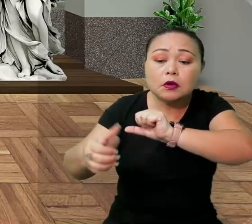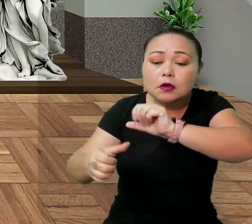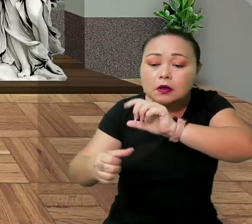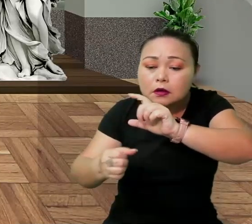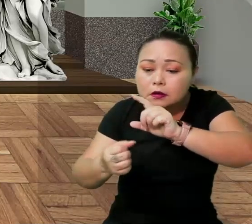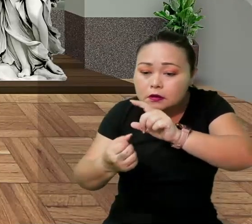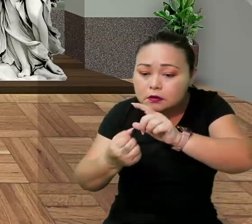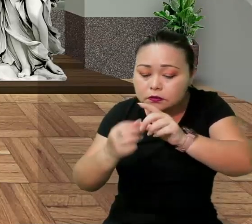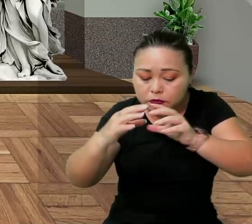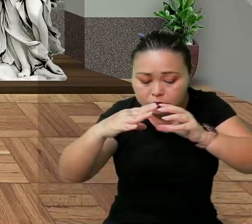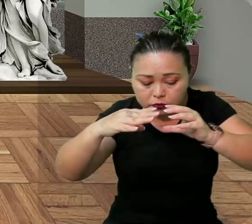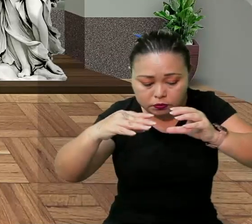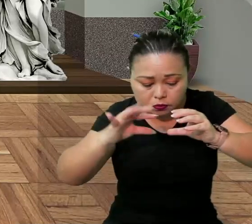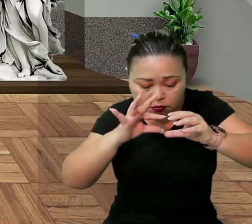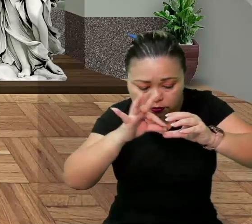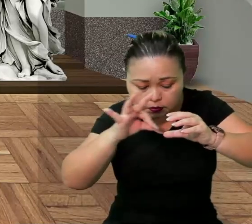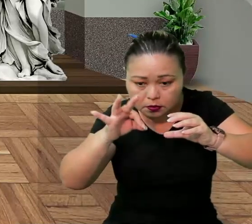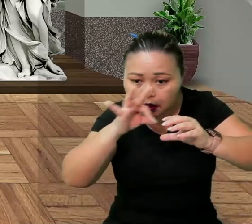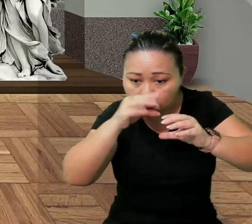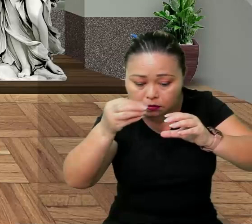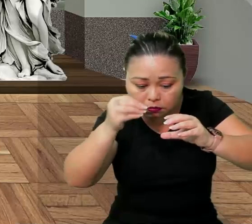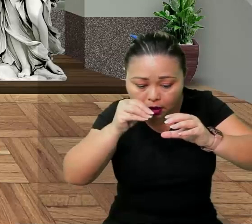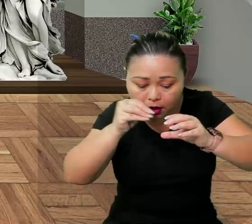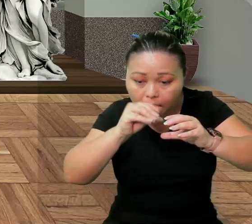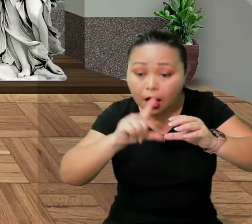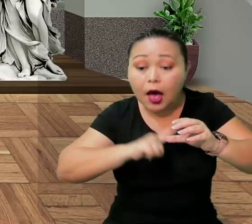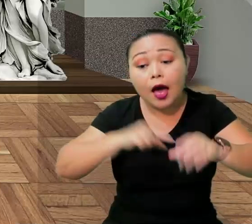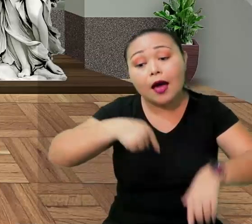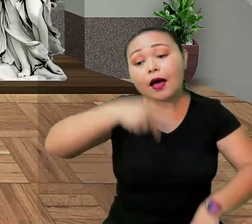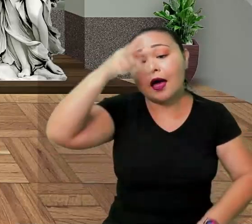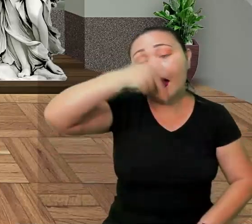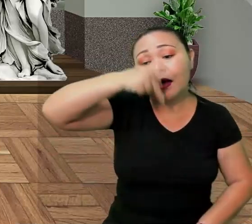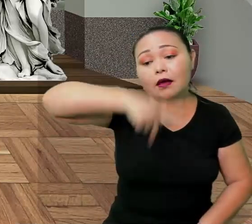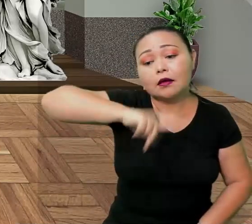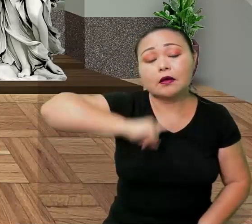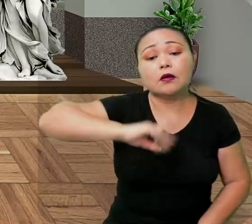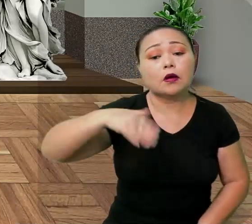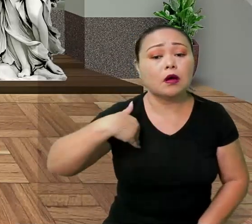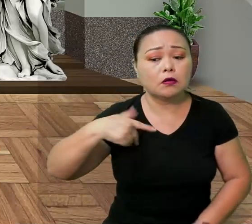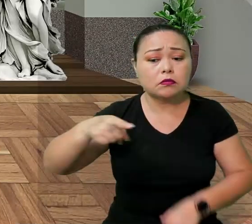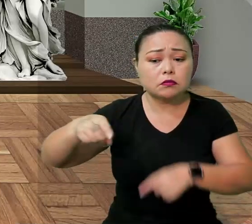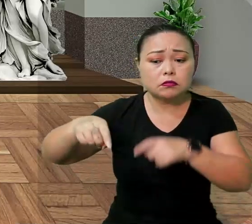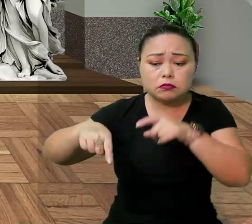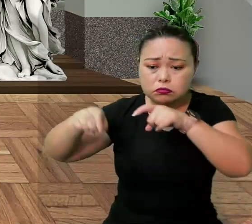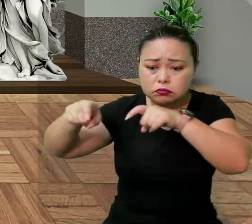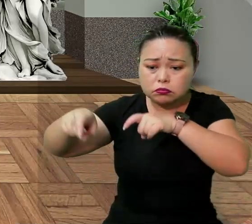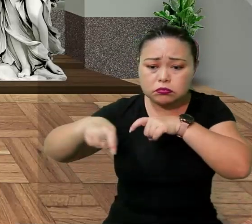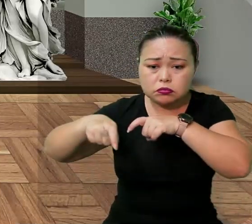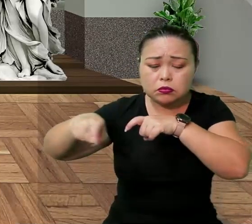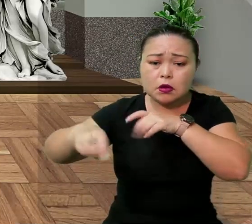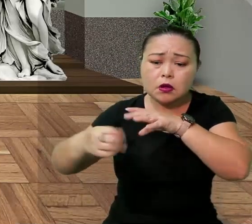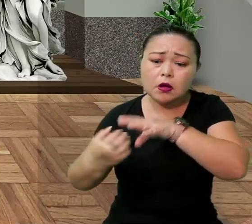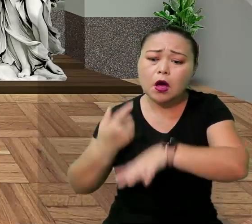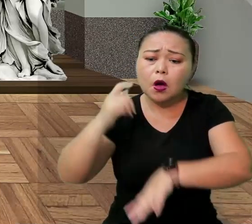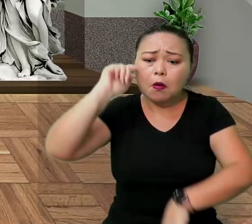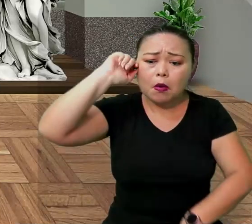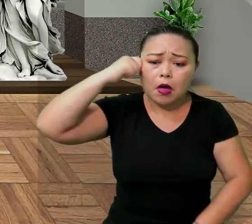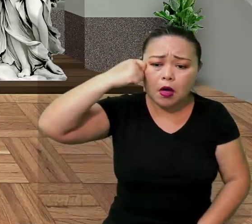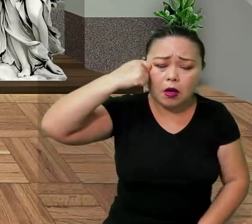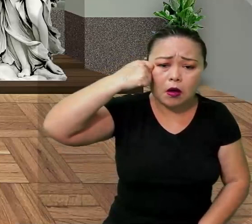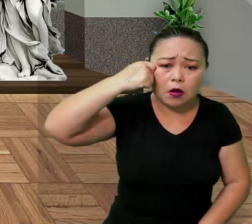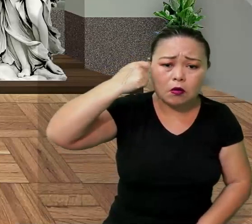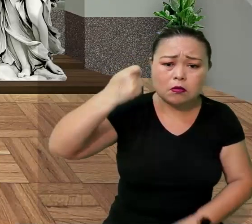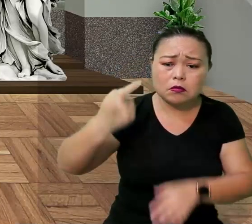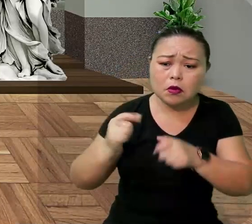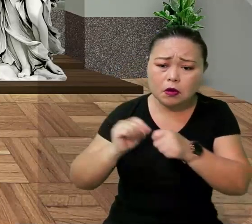nascer mais grãos. Cara, aqui no Peru, eles ainda plantam o milho negro, que é